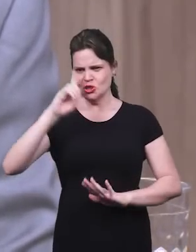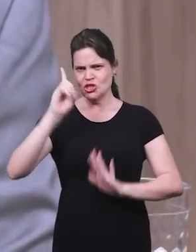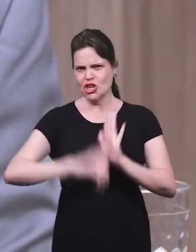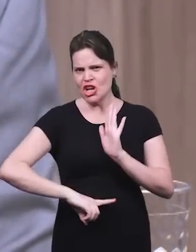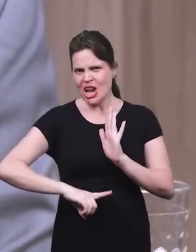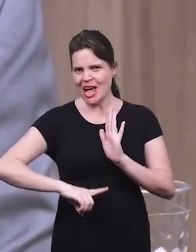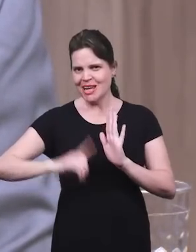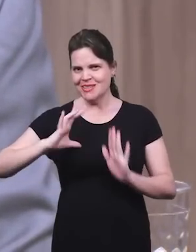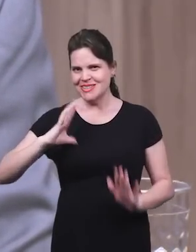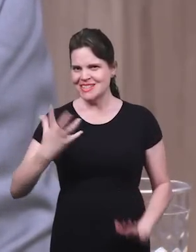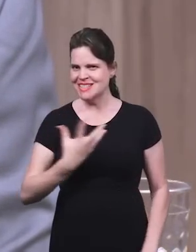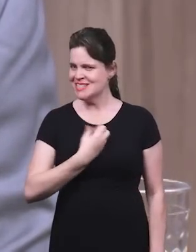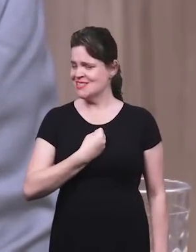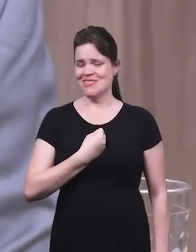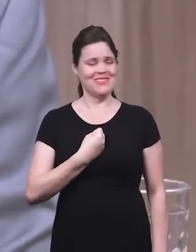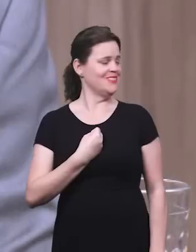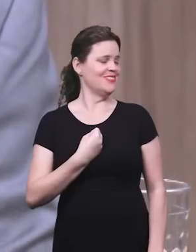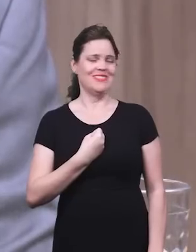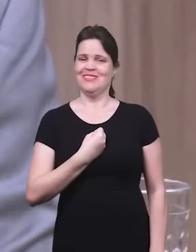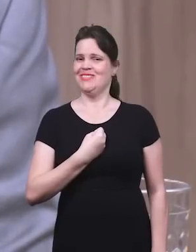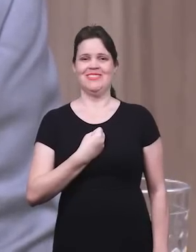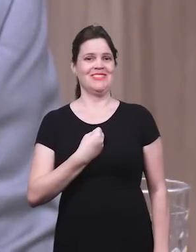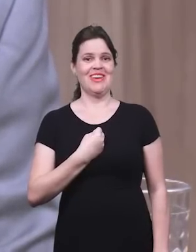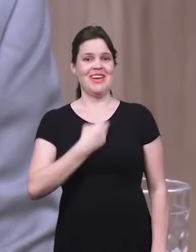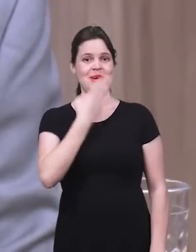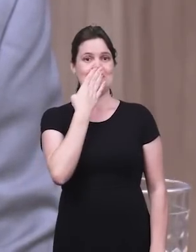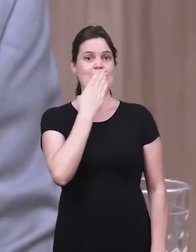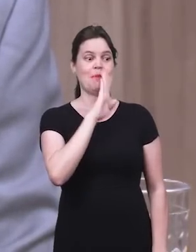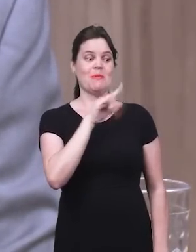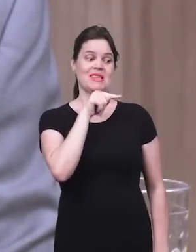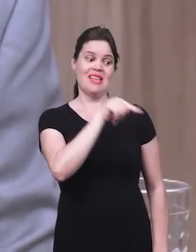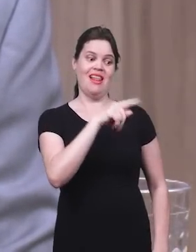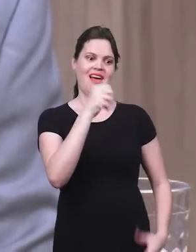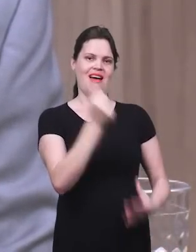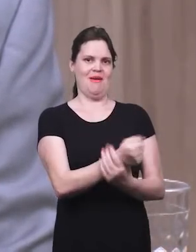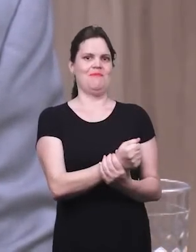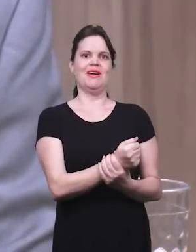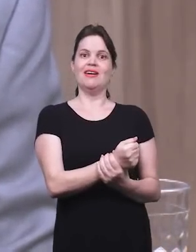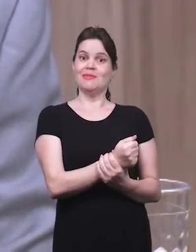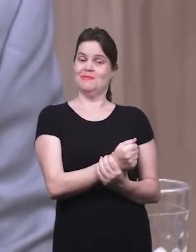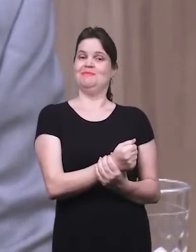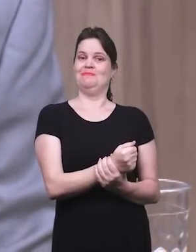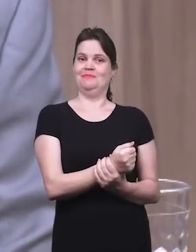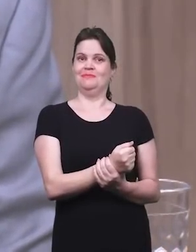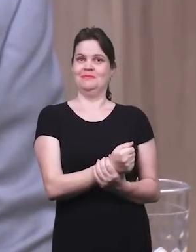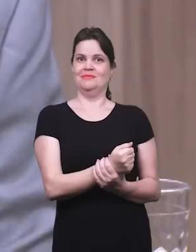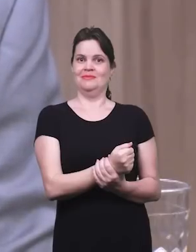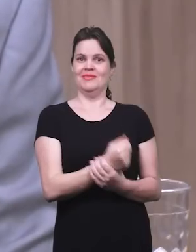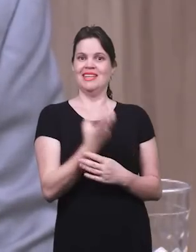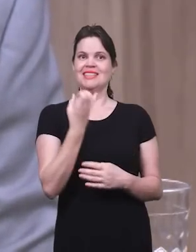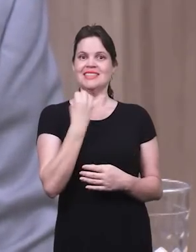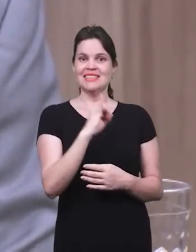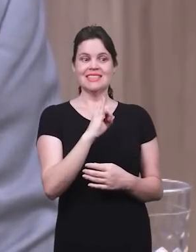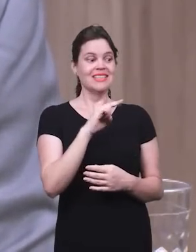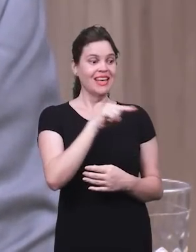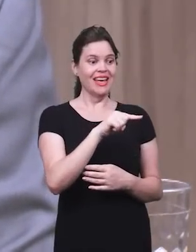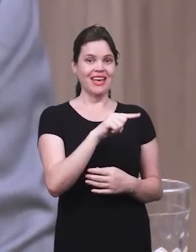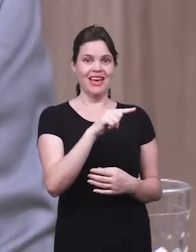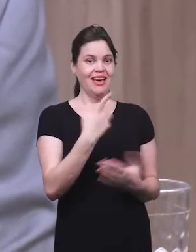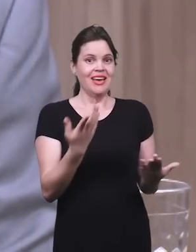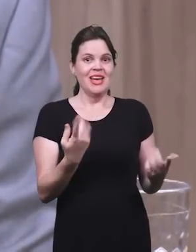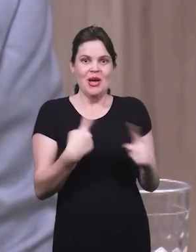vem depois de Abraão. Então, Paulo faz até essa ligação, o Wallace ali está ansioso para falar, porque o assunto